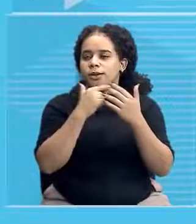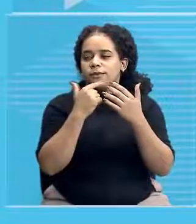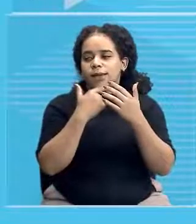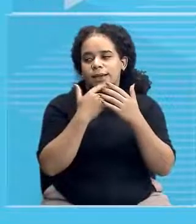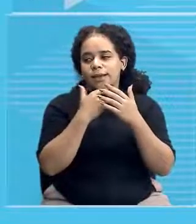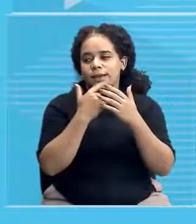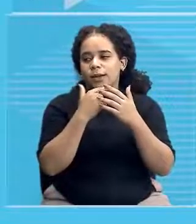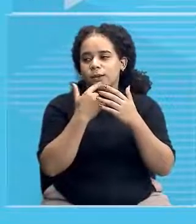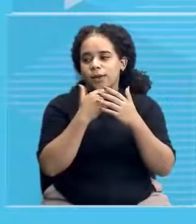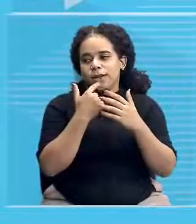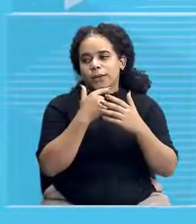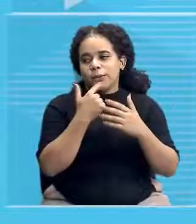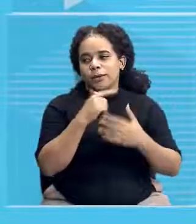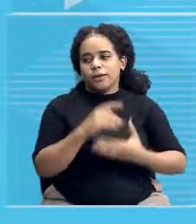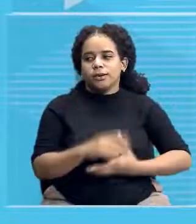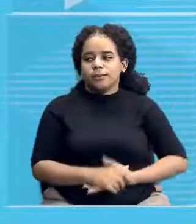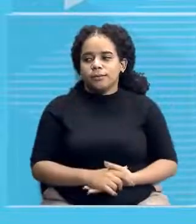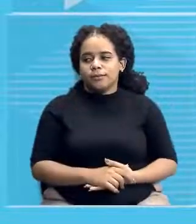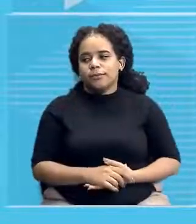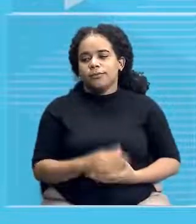italiano, alemão,